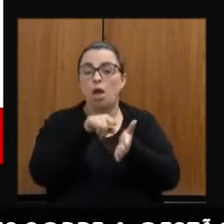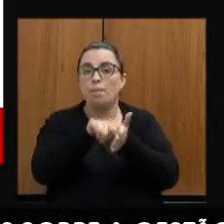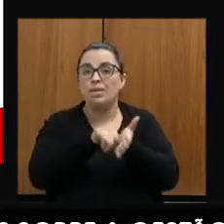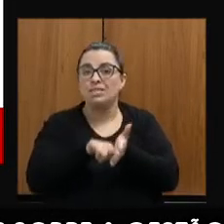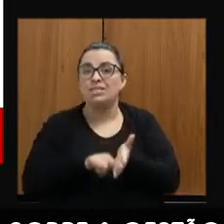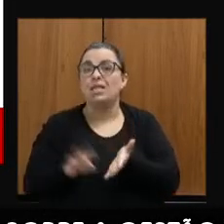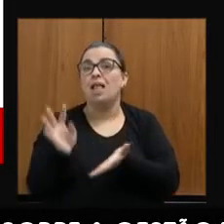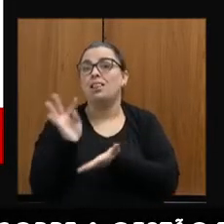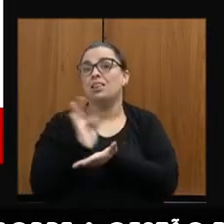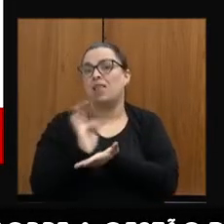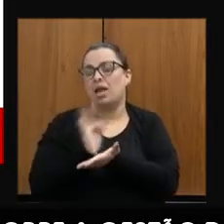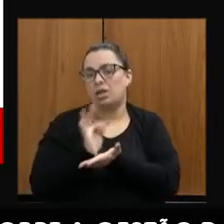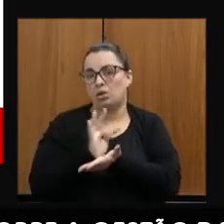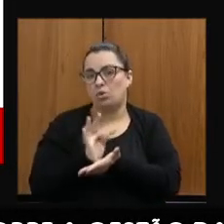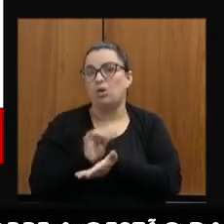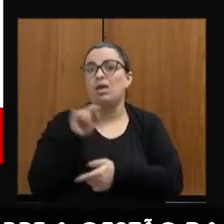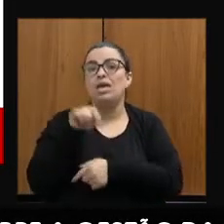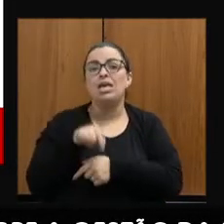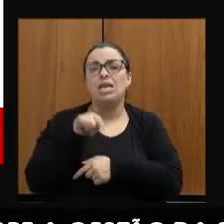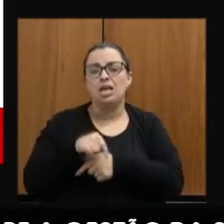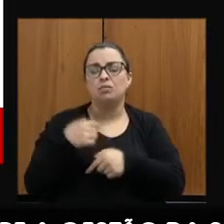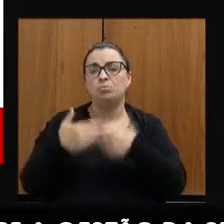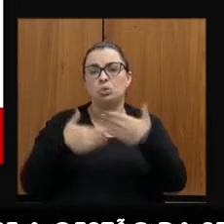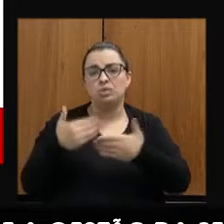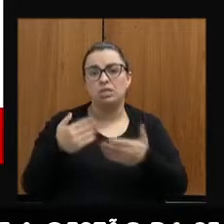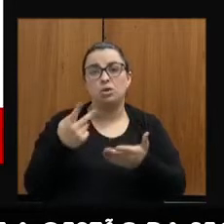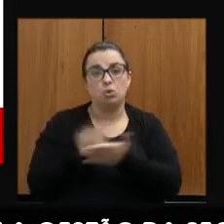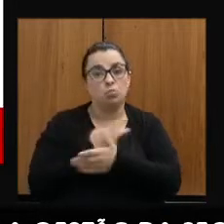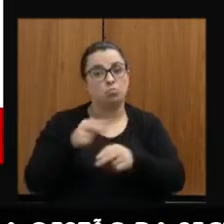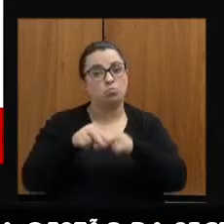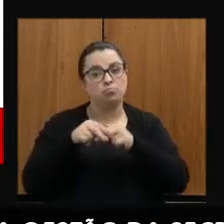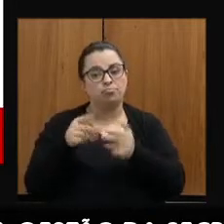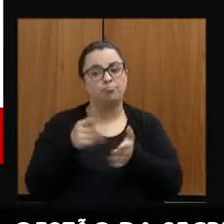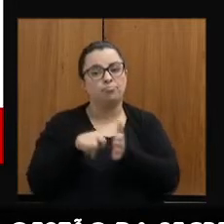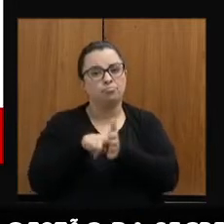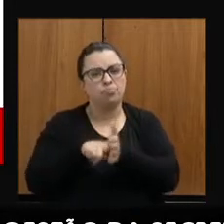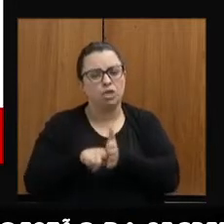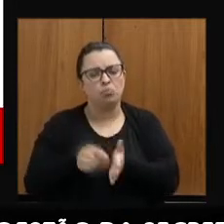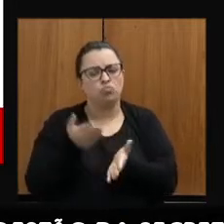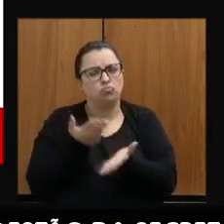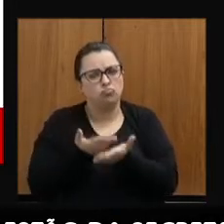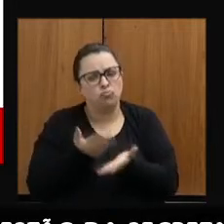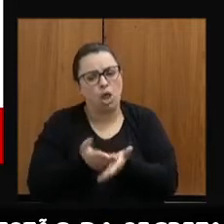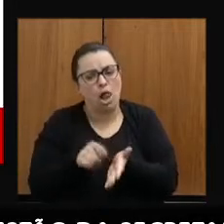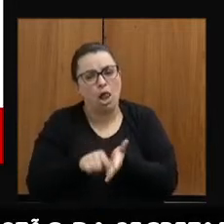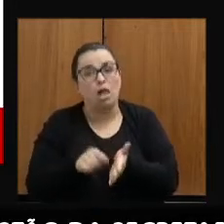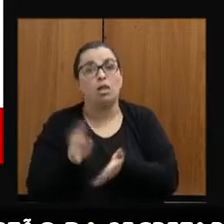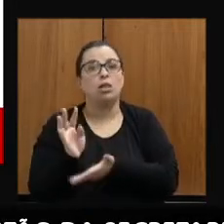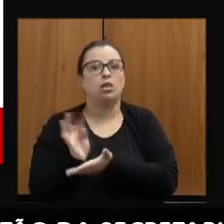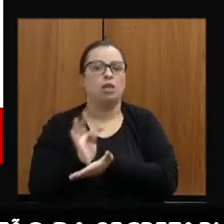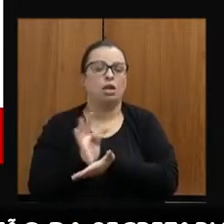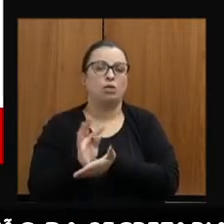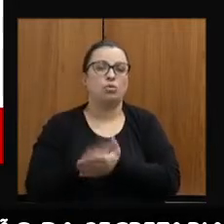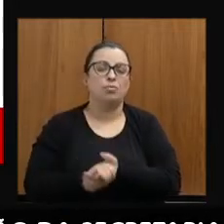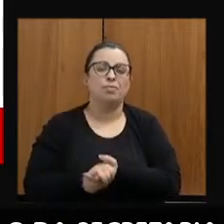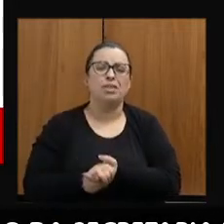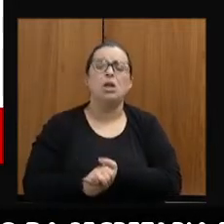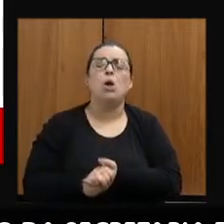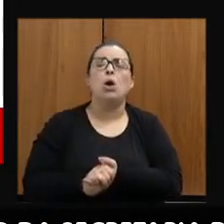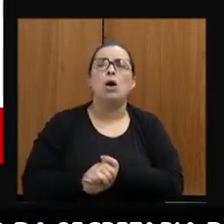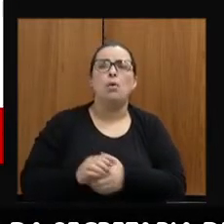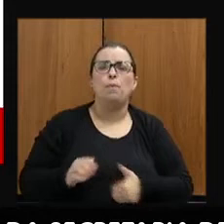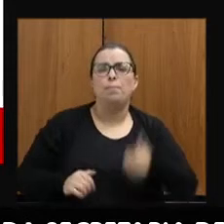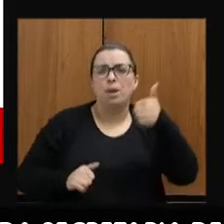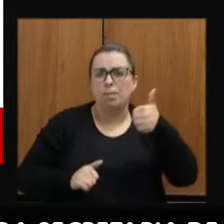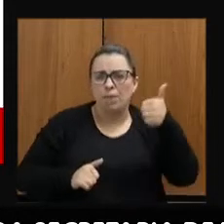E todos os processos têm sido feito com base em estudos técnicos estão quando a gente vê o primeiro traçado proposto aquele um do